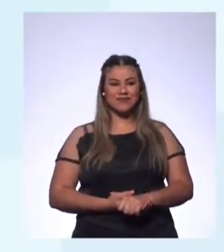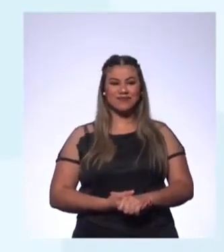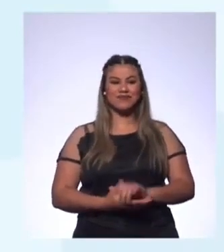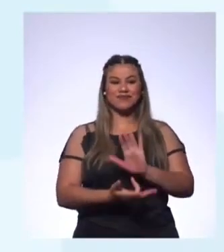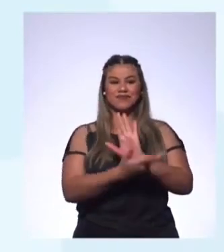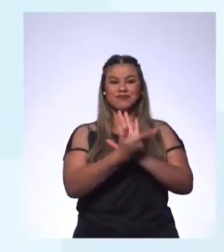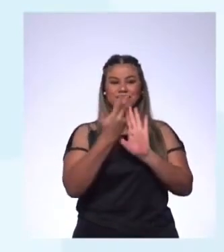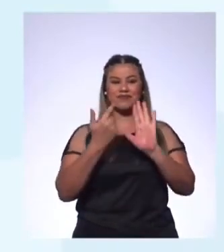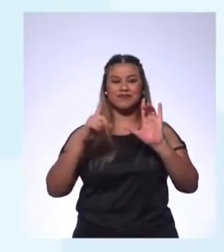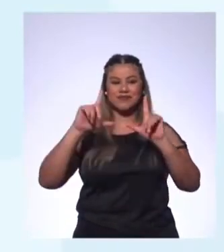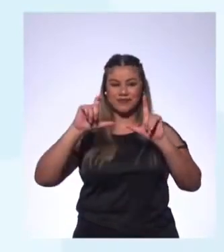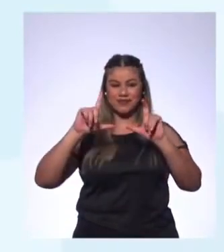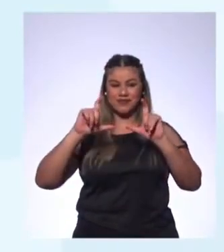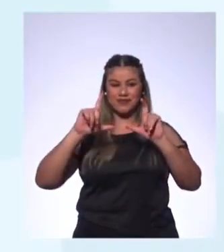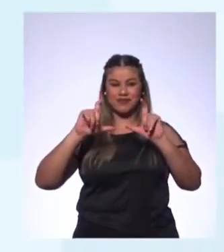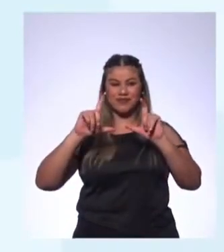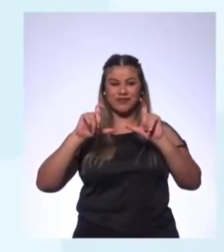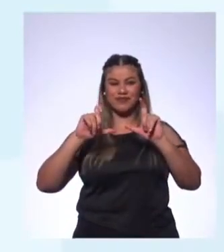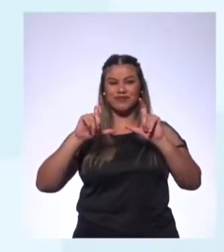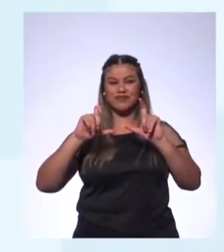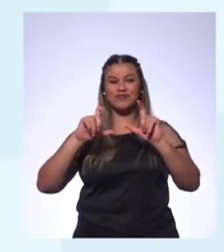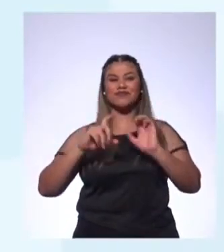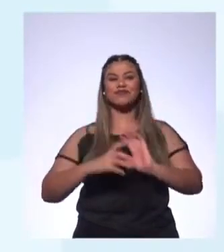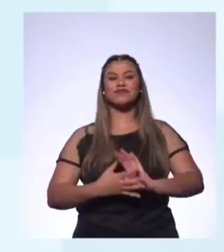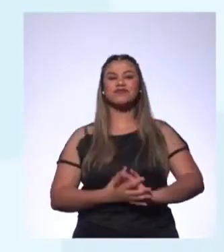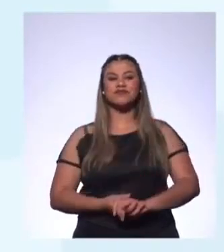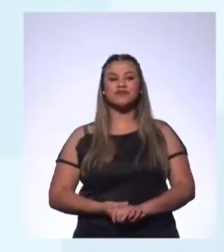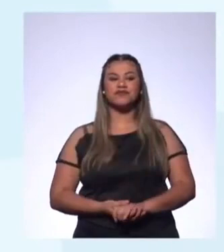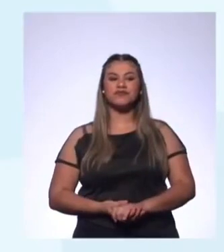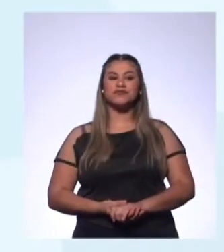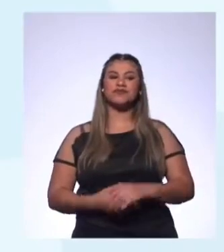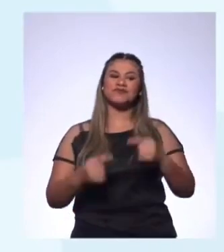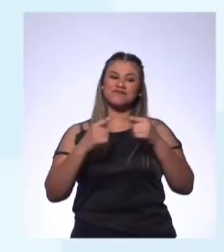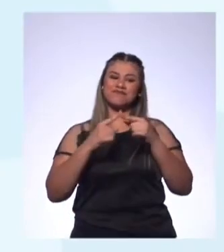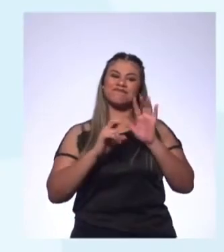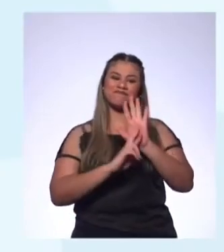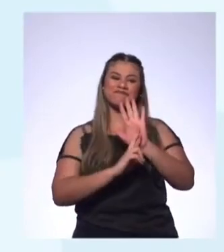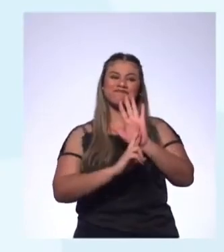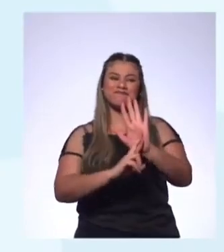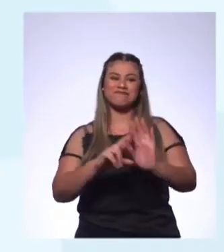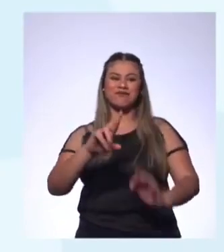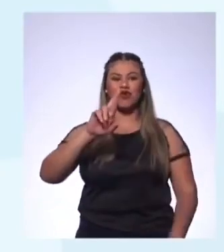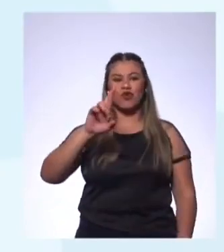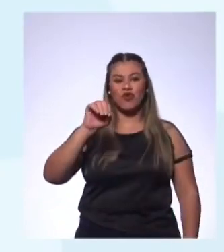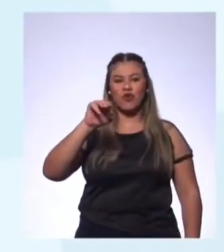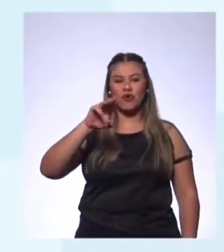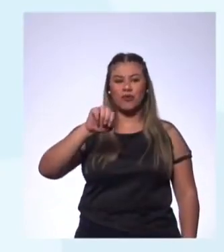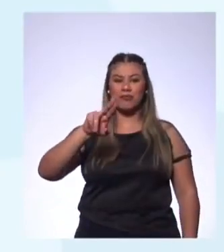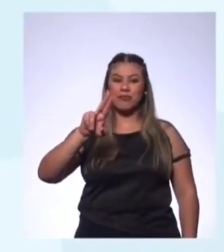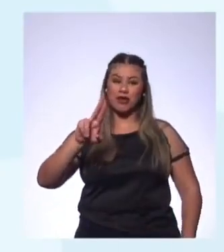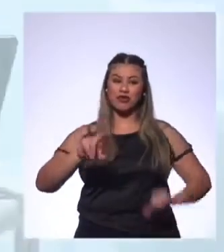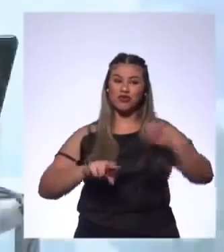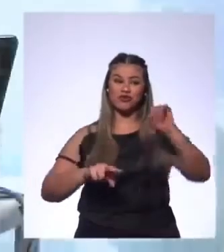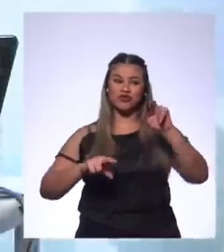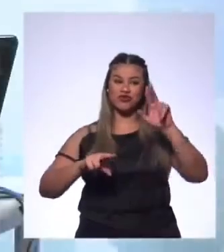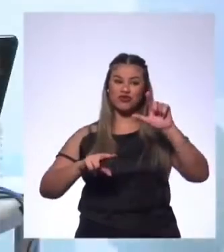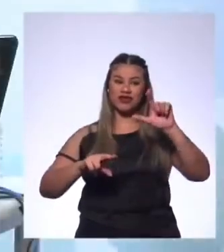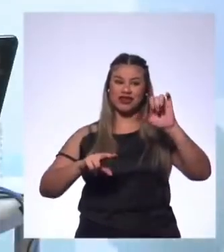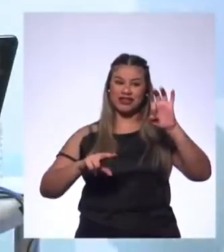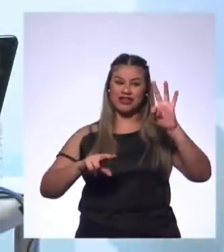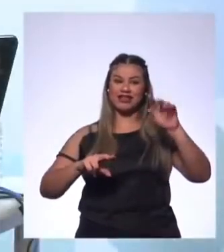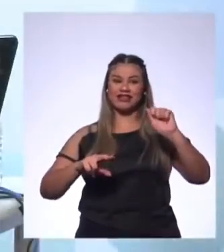Uma imagem que eu coloquei como referência, então, a um Romeu e Julieta aí. Foi o meu Romeu e Julieta. A